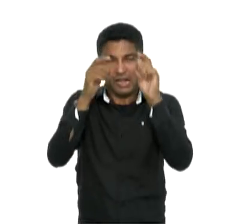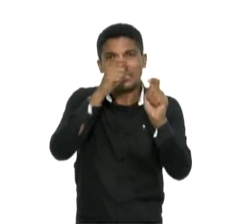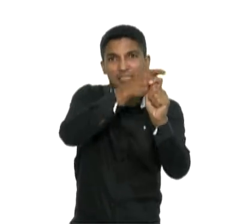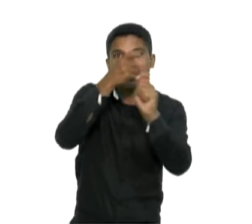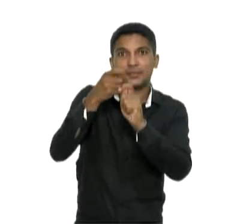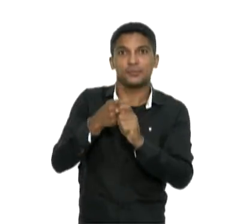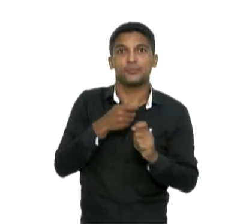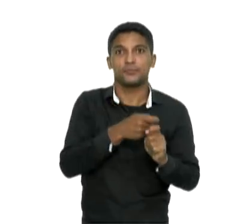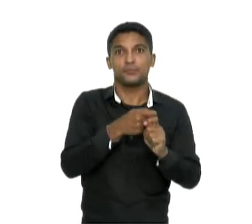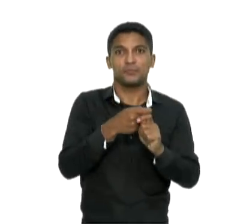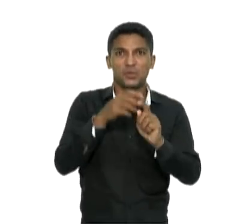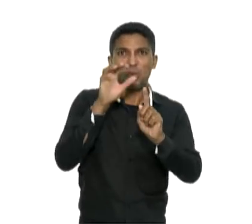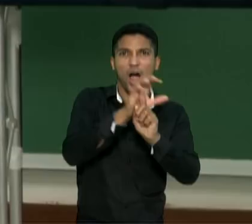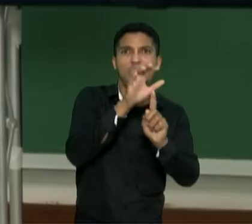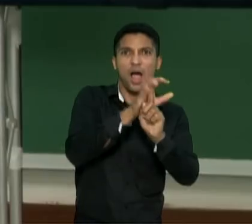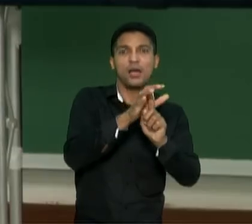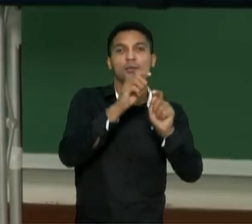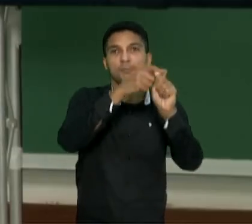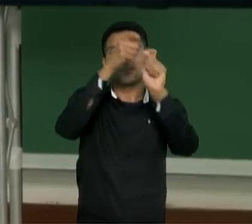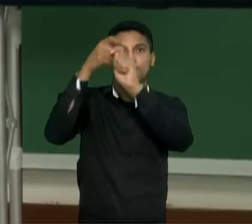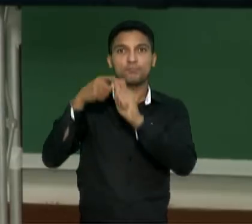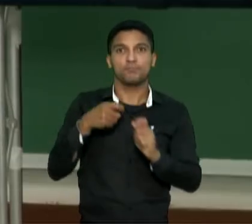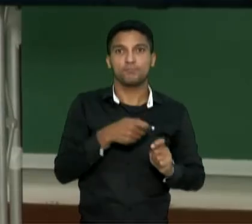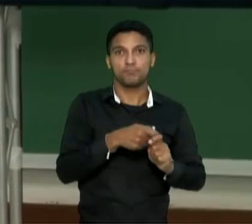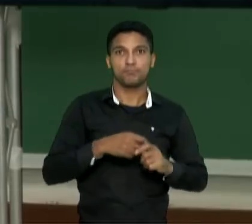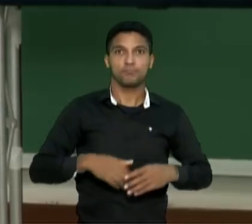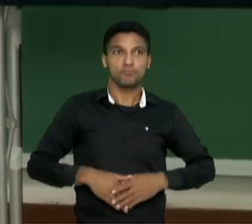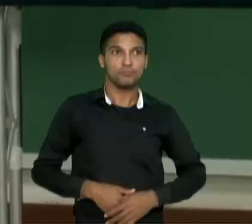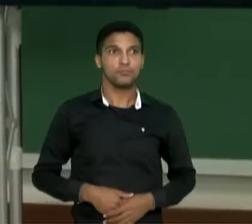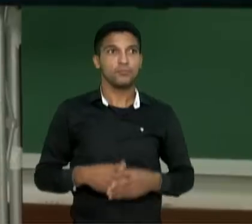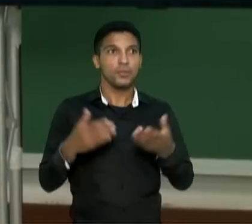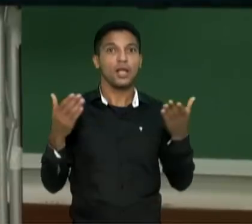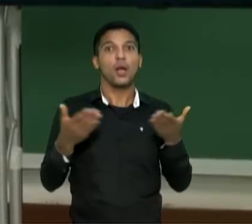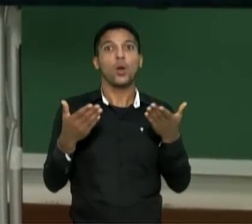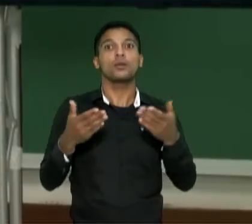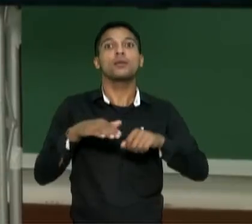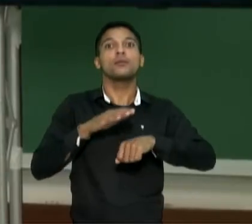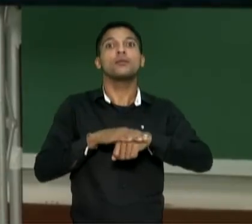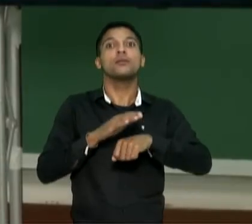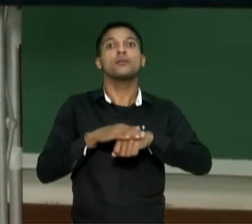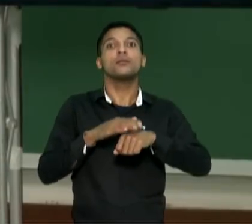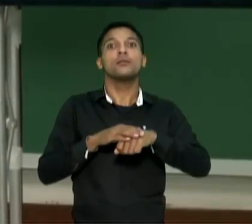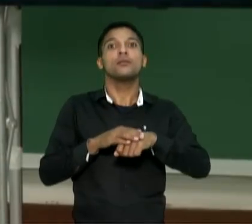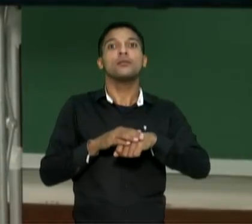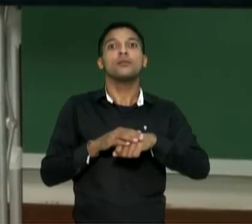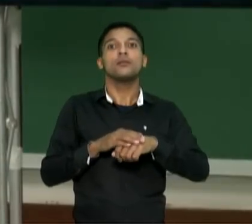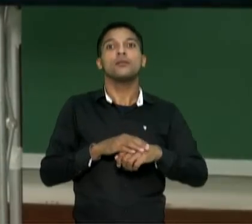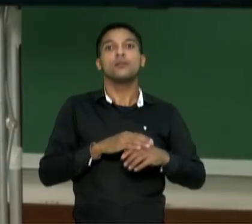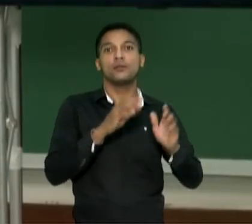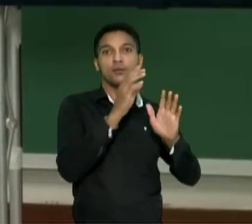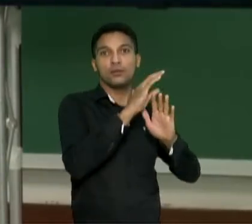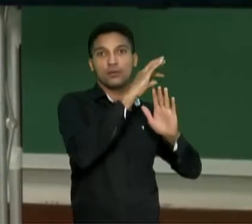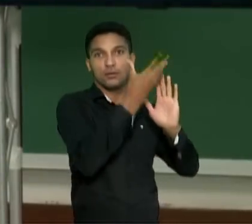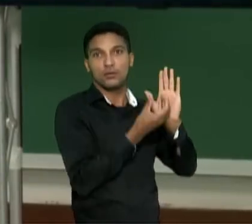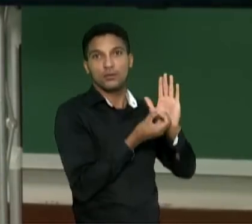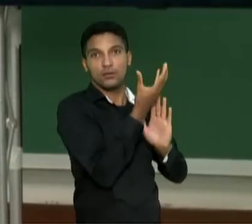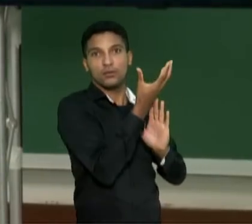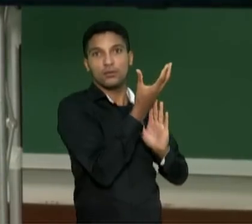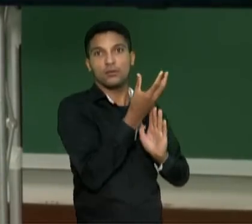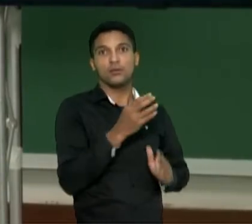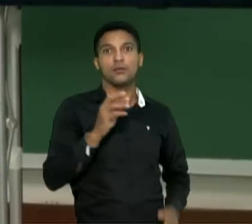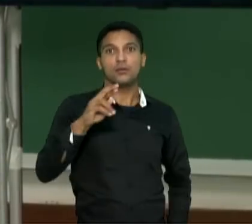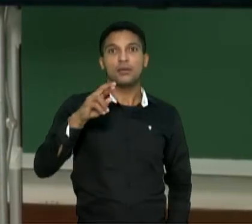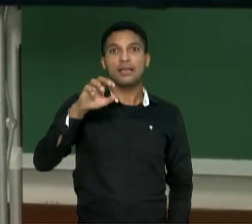contexto daqueles trabalhos que eu mostrei, né? Então, o Renascimento. Só lembrando que eu estou falando